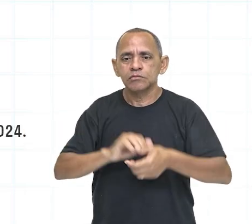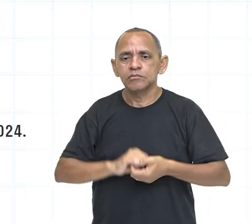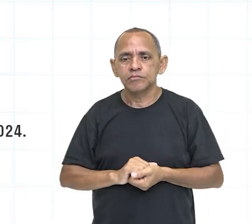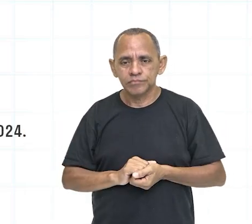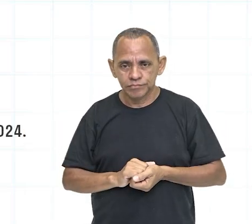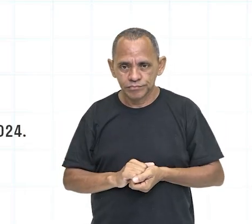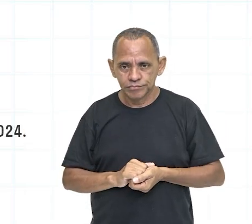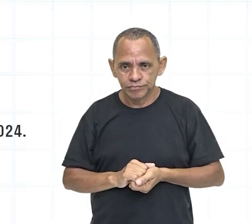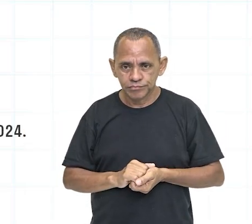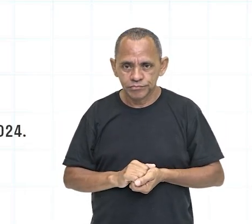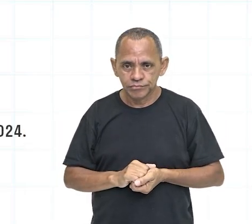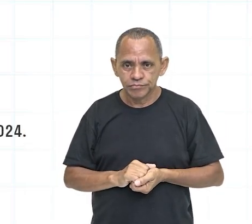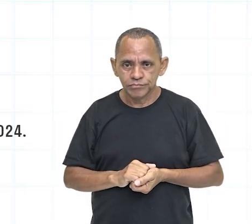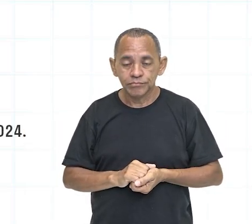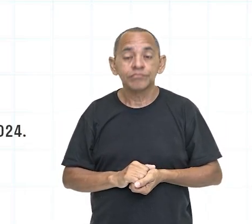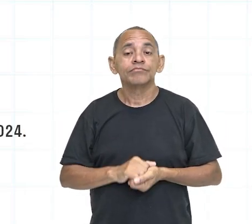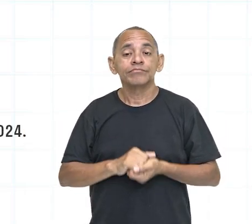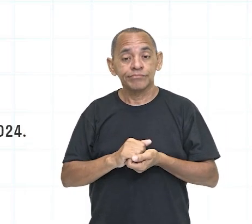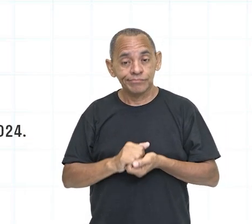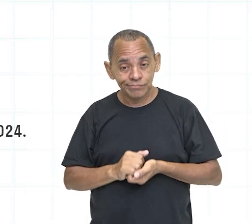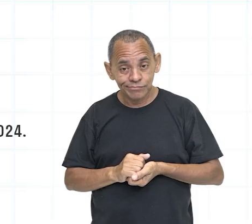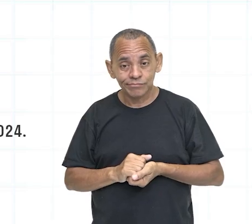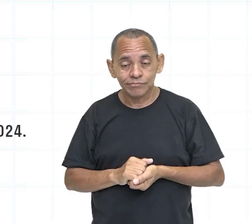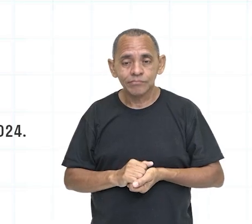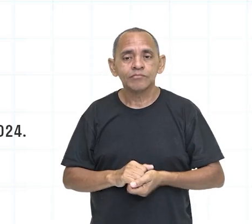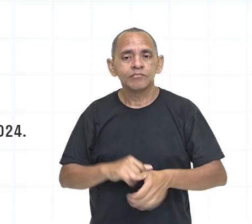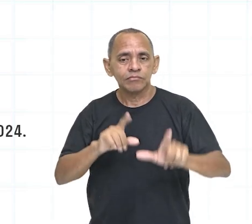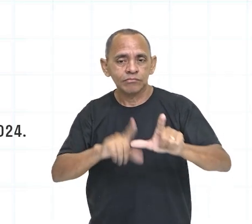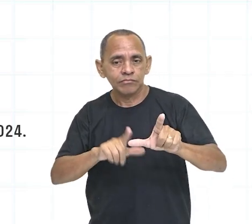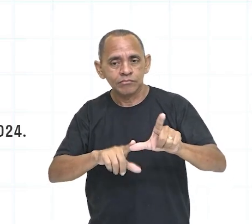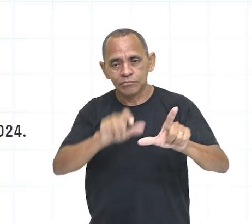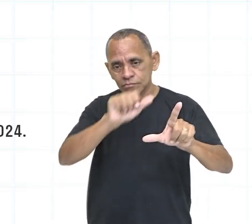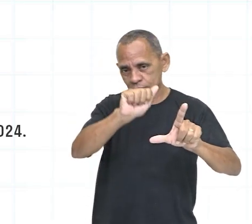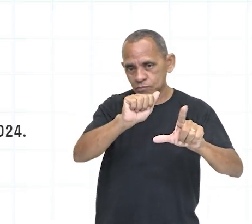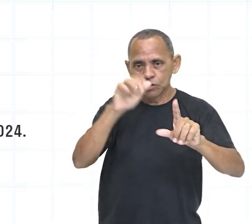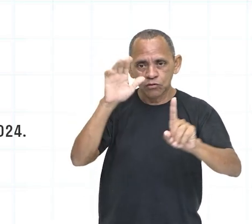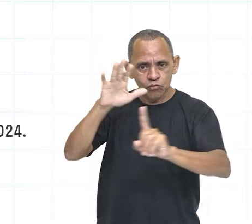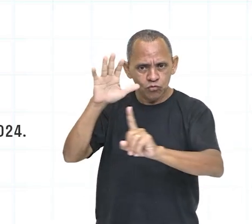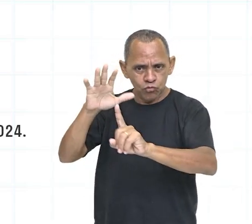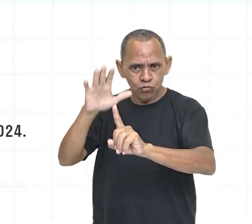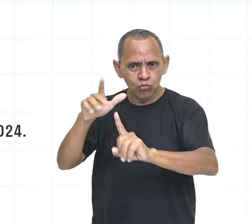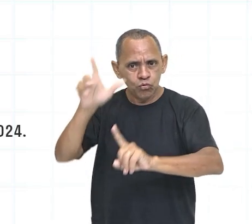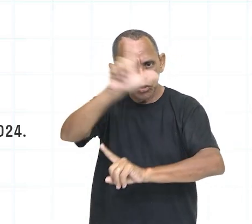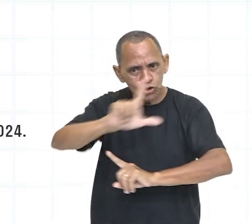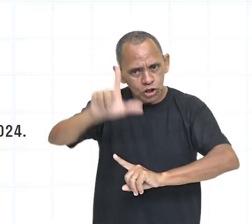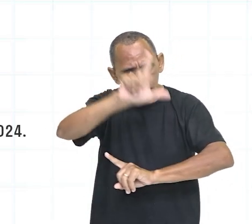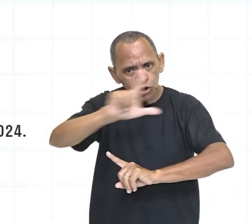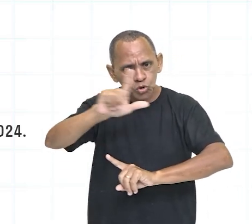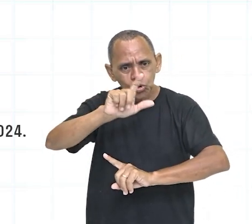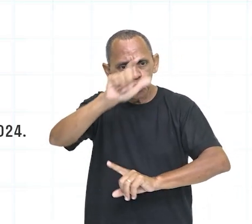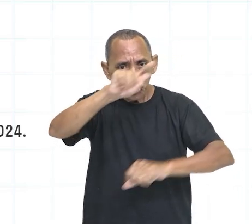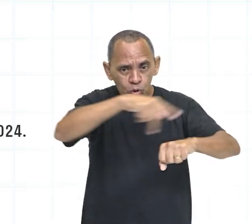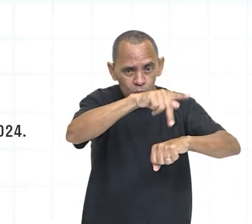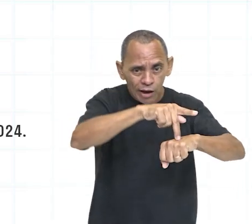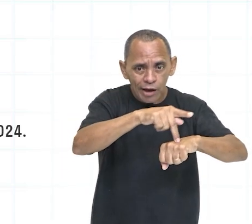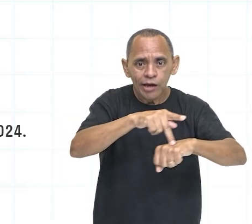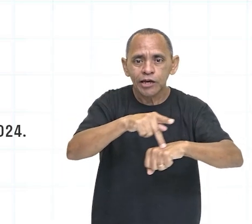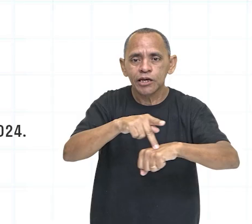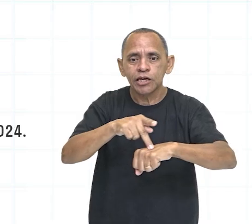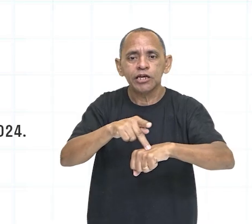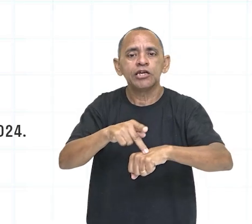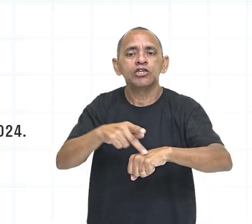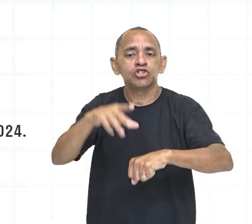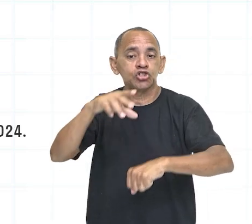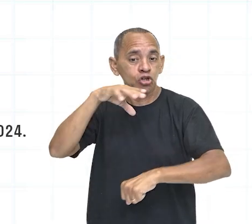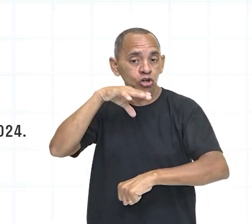não é? Letra A, a influência da literatura inglesa em países não falantes do inglês. Letra B, a